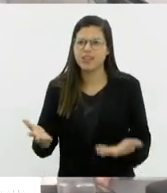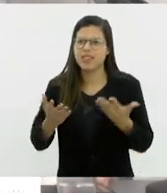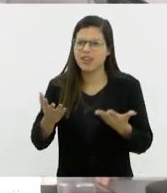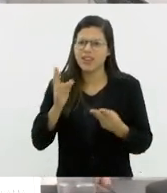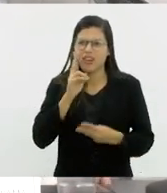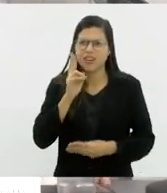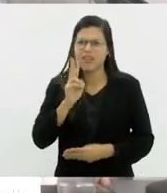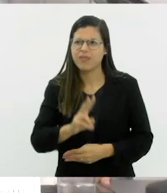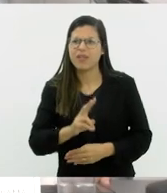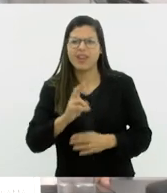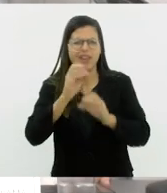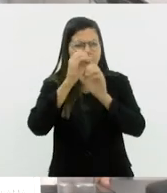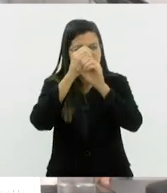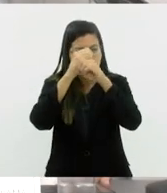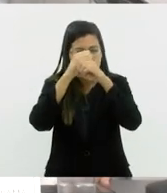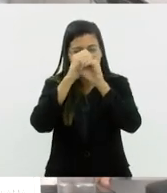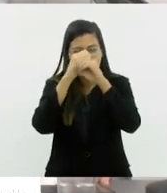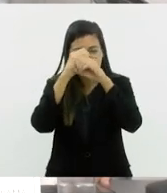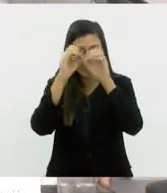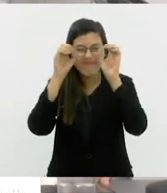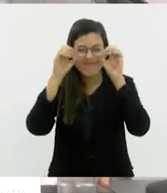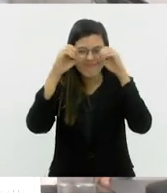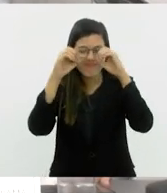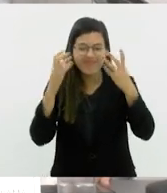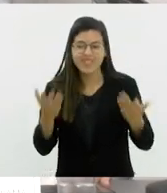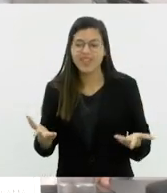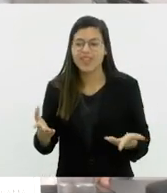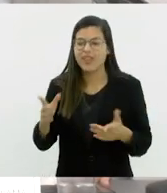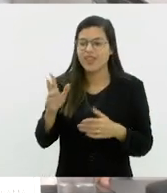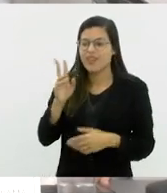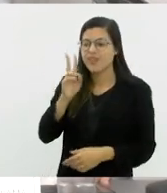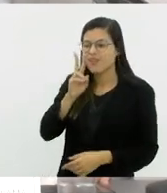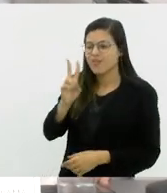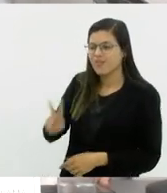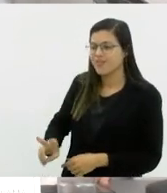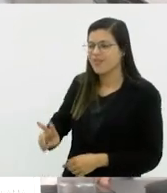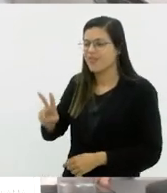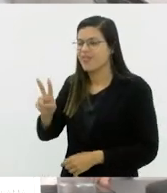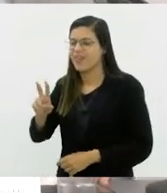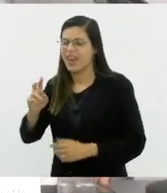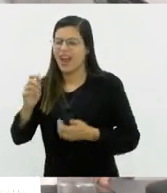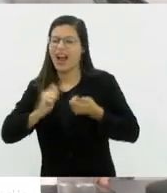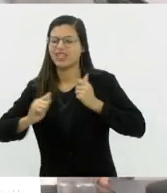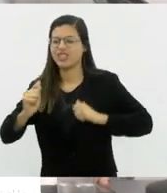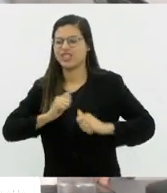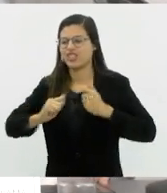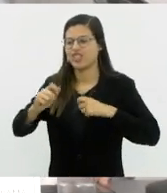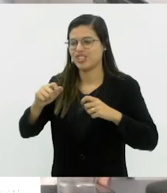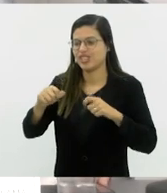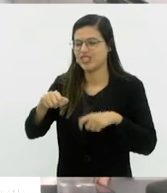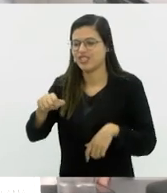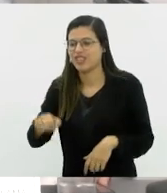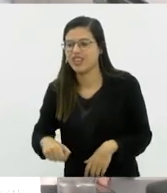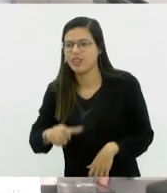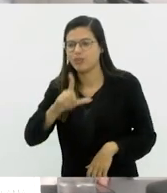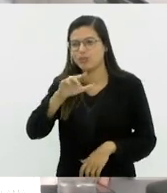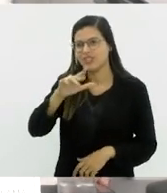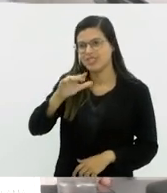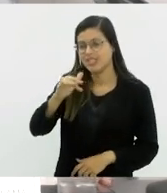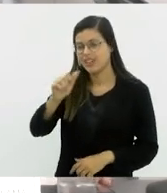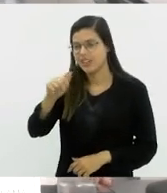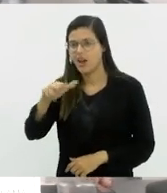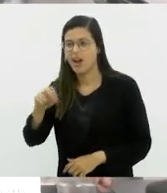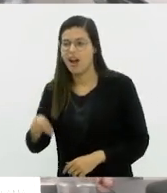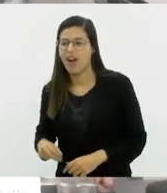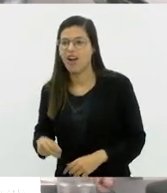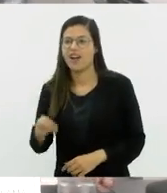mar, pega um binóculo, vê lá Luciano Huck fazendo flexão de braço, tudo bem, mas não precisa de sobrevoar os outros todos em volta